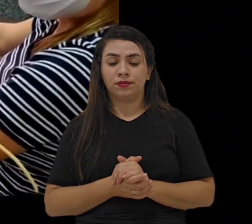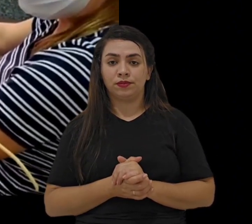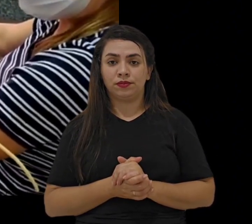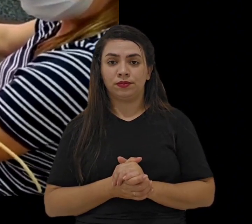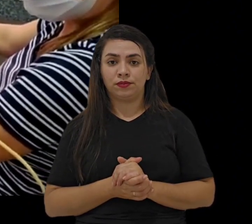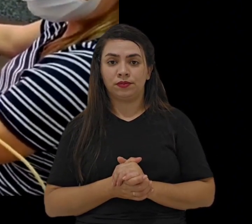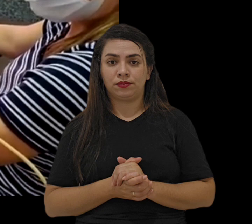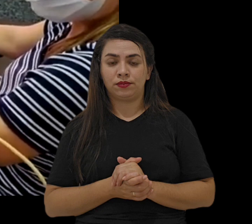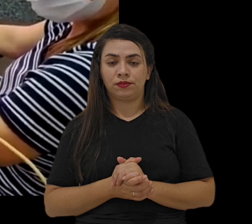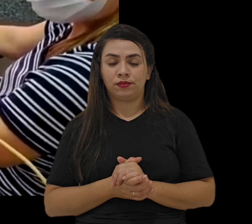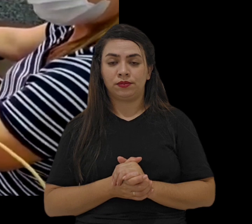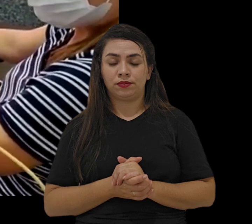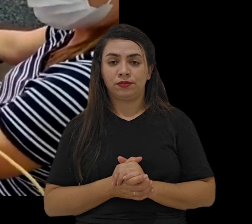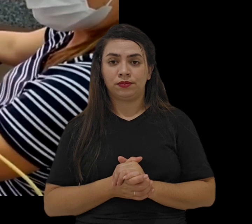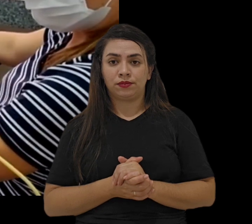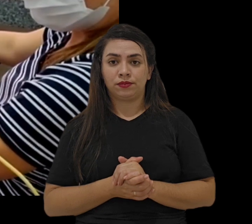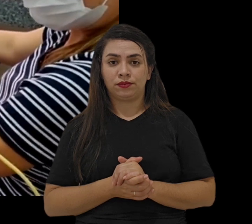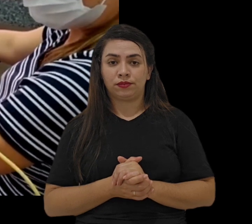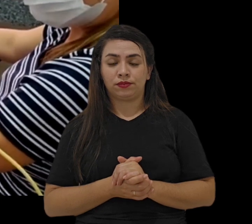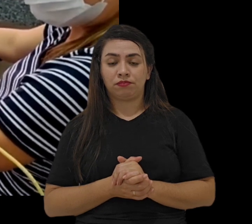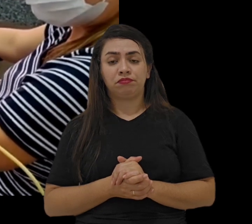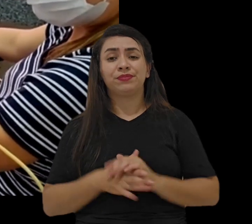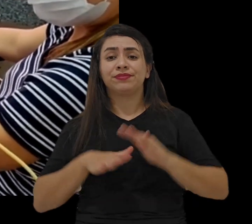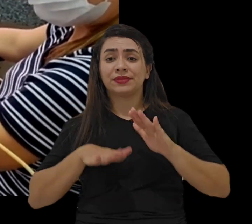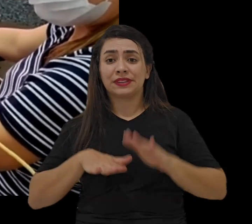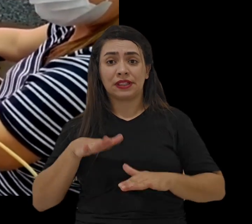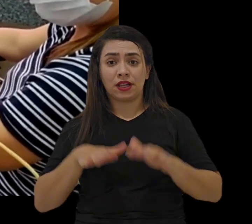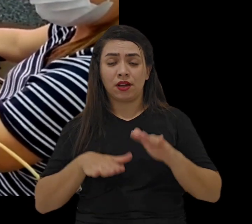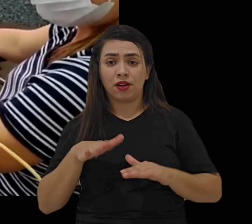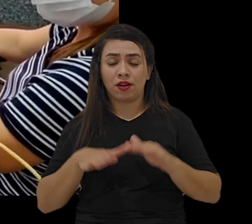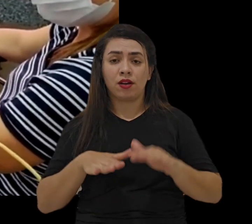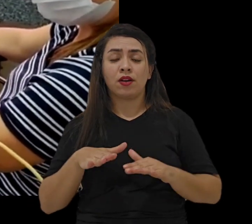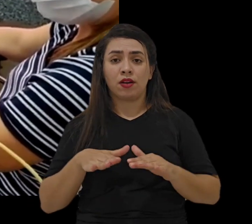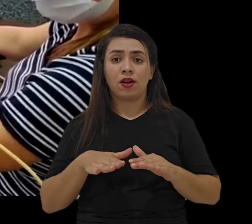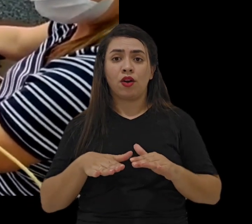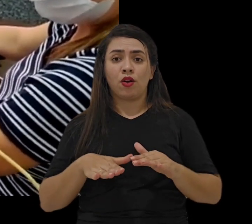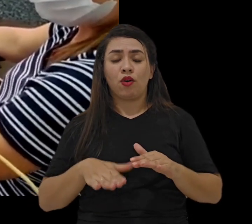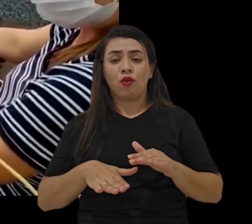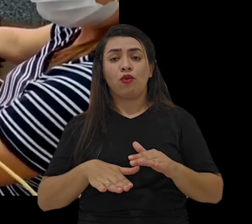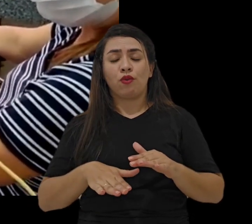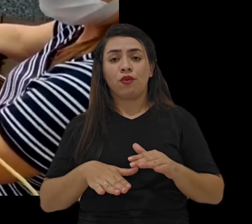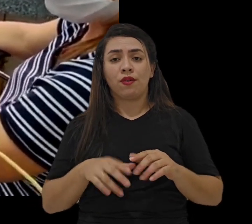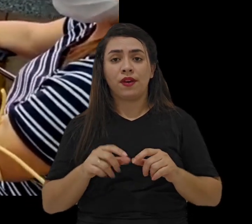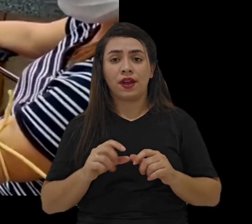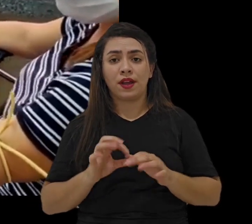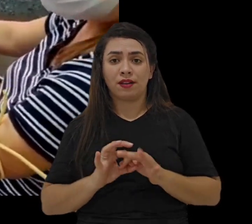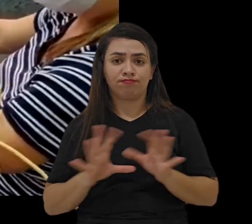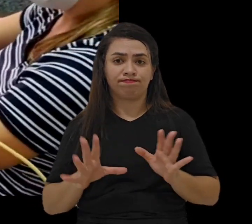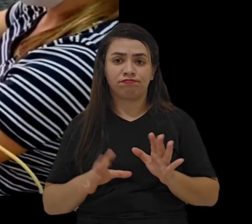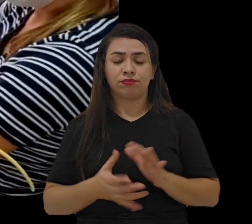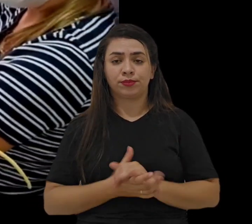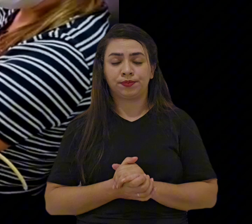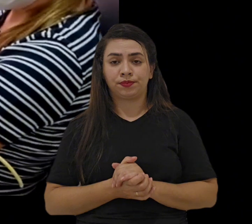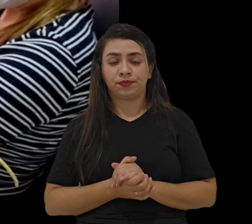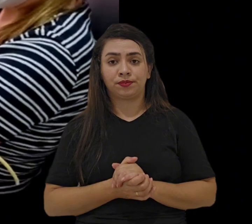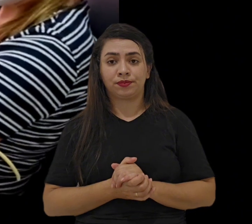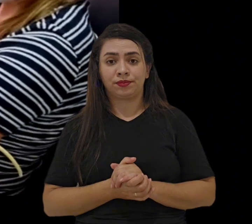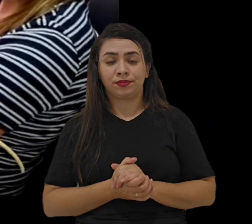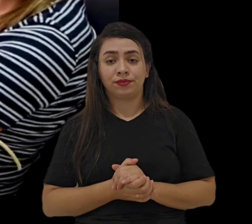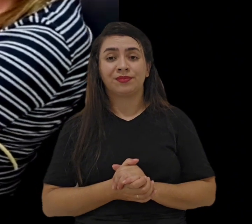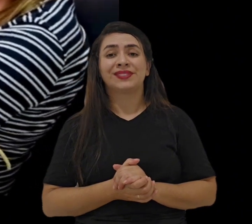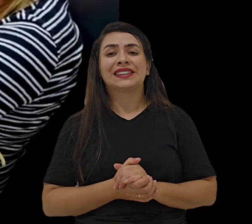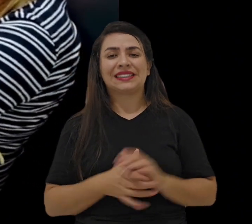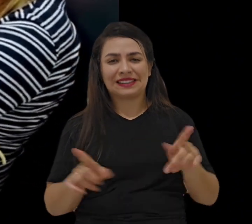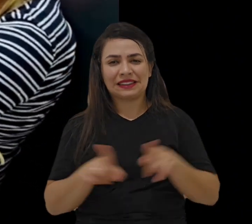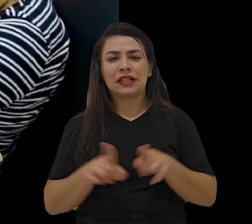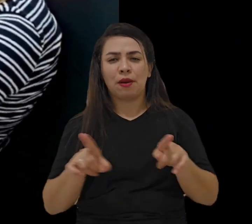muito superficial, ela vai romper. Essa veia aqui também ela é boa, só que ela é também um pouquinho superficial e ela tá bifurcando aqui. E uma das veias muito